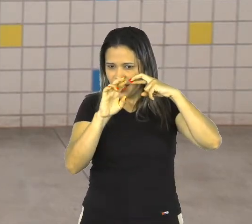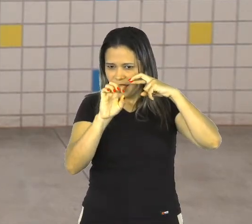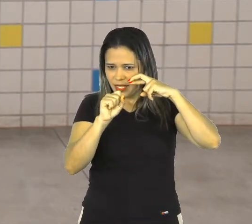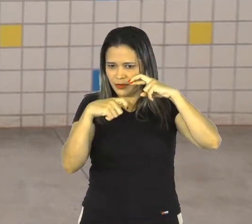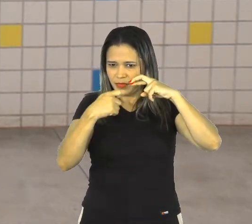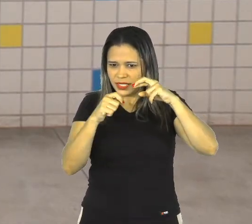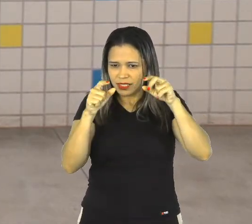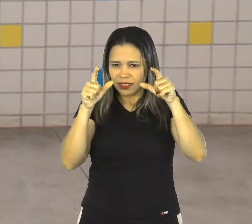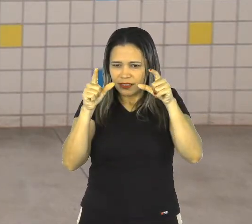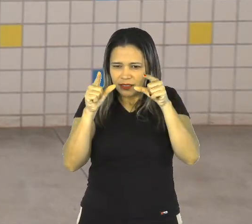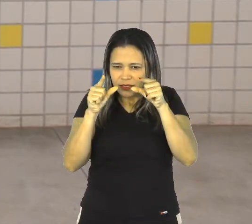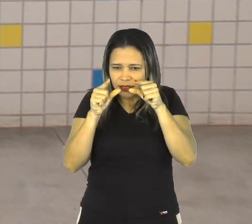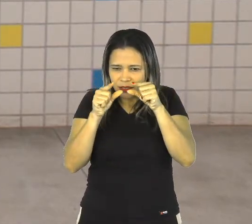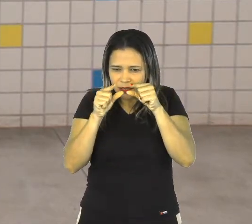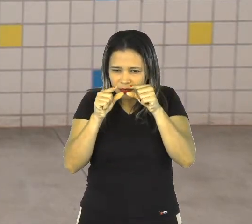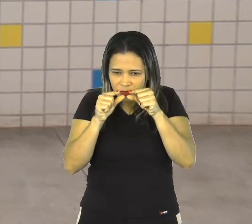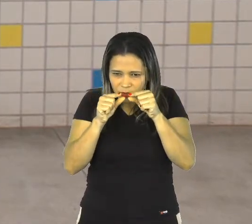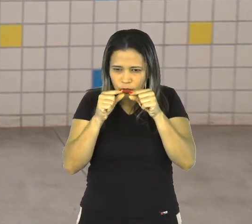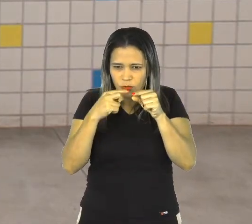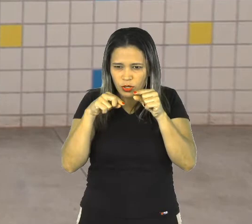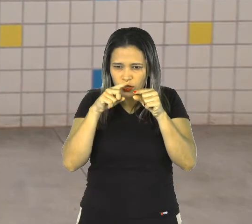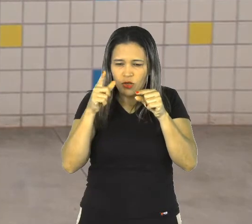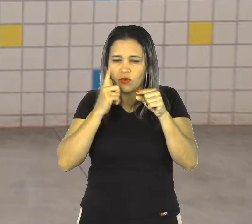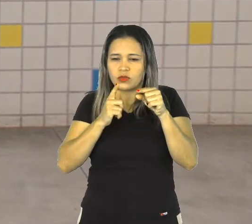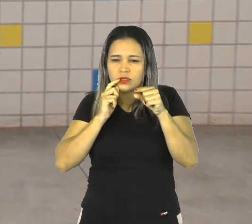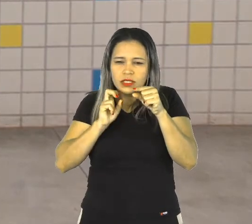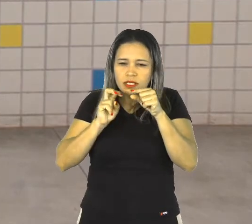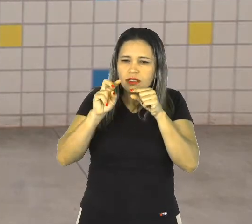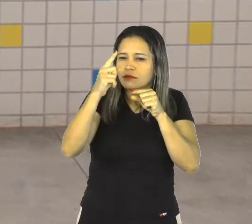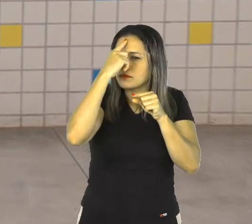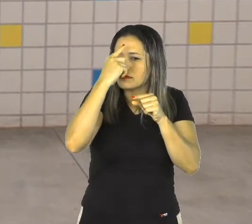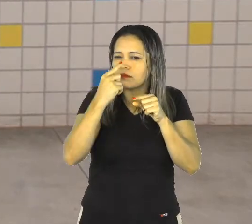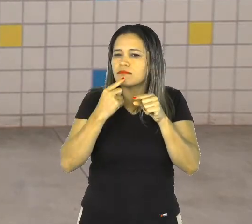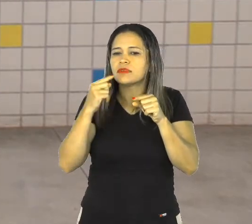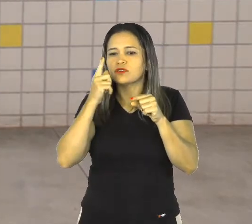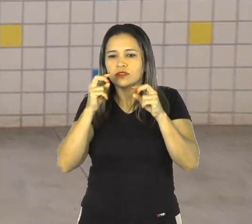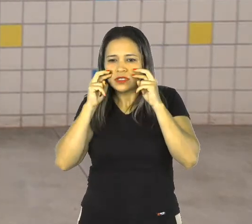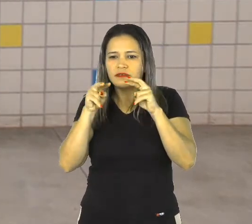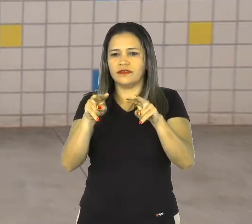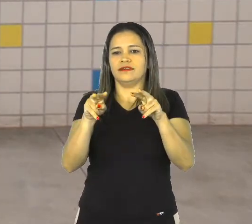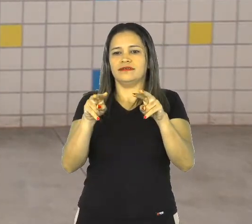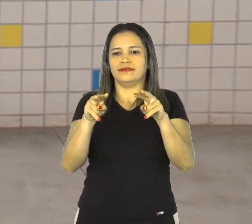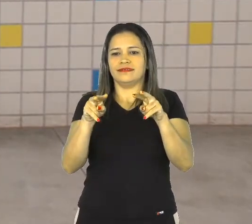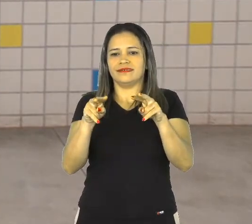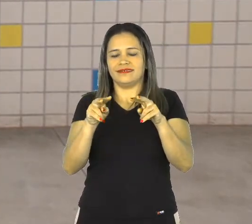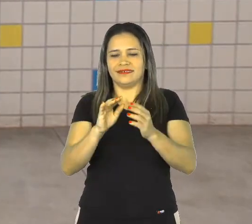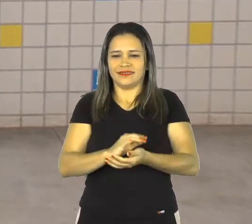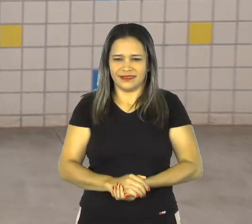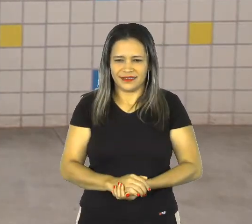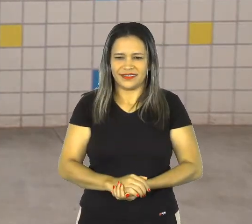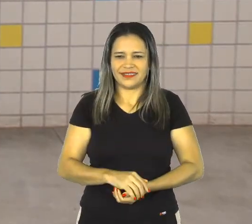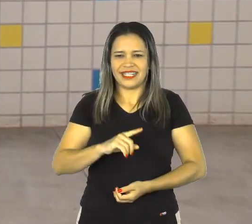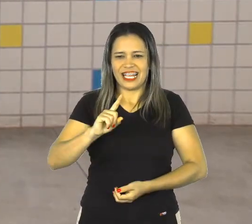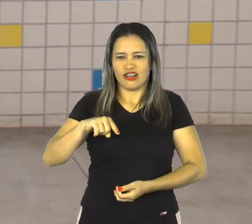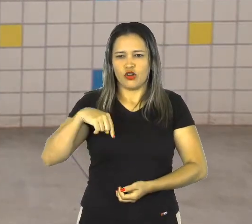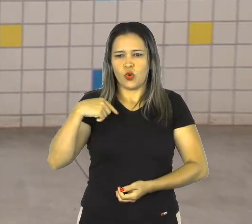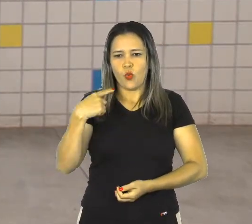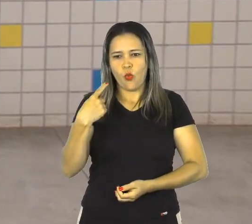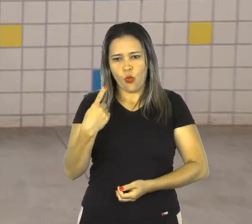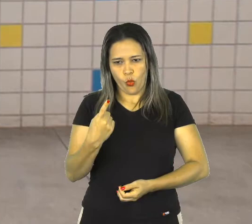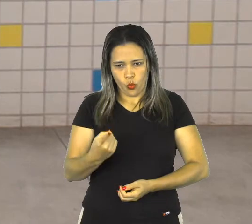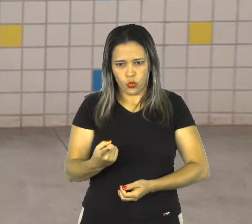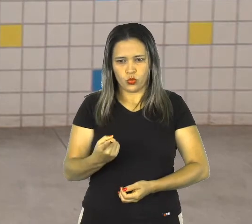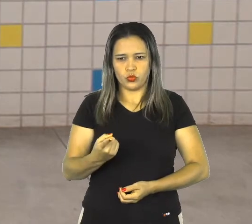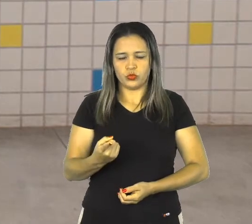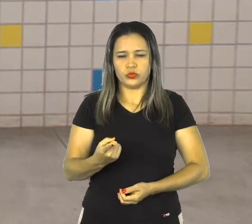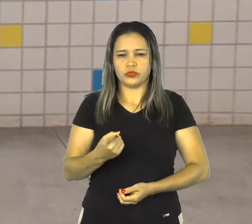olhos consigam enxergar a imagem que está sendo colocada à nossa frente, tá? Um outro componente dos